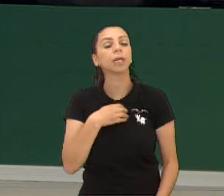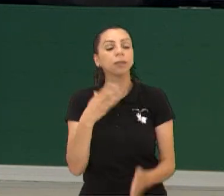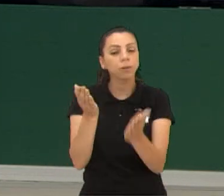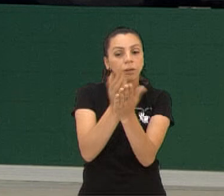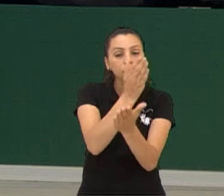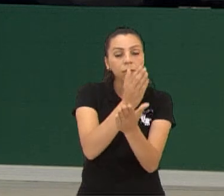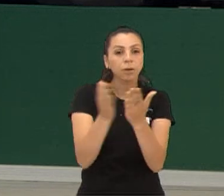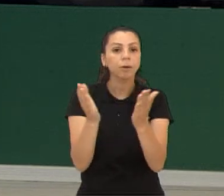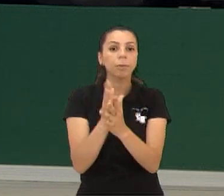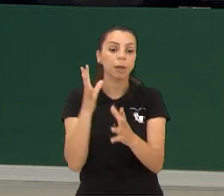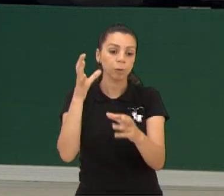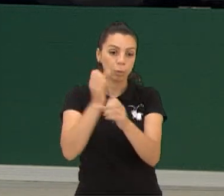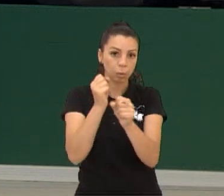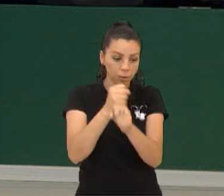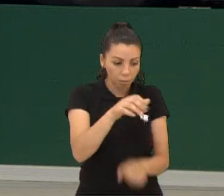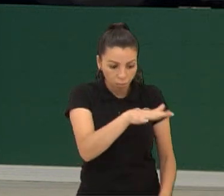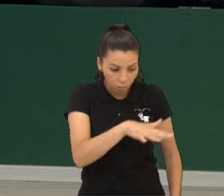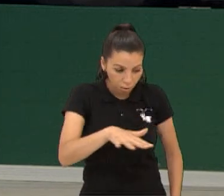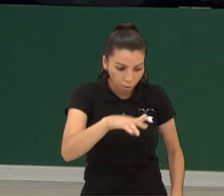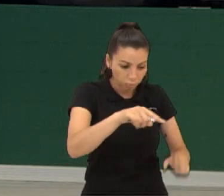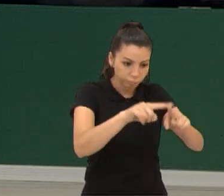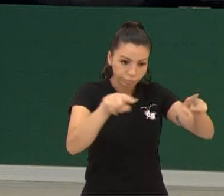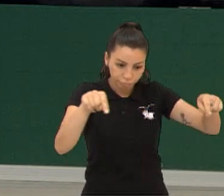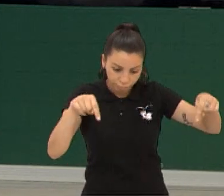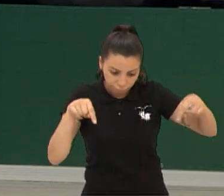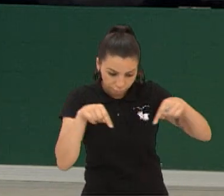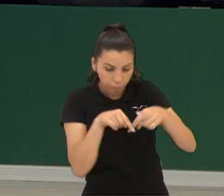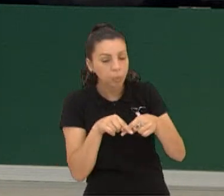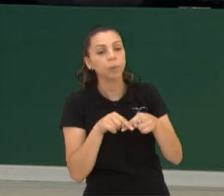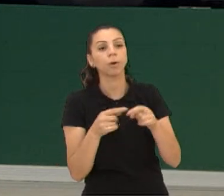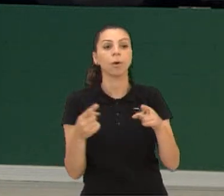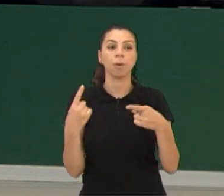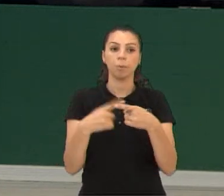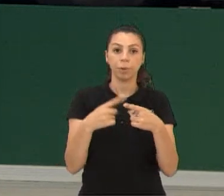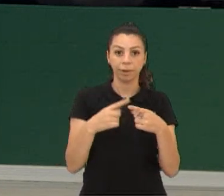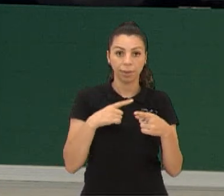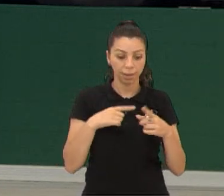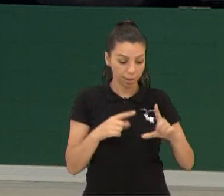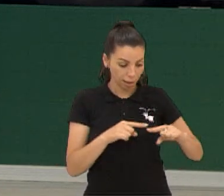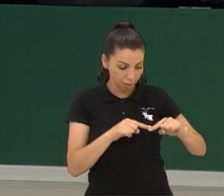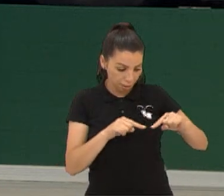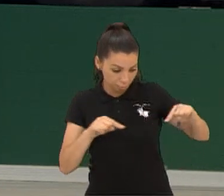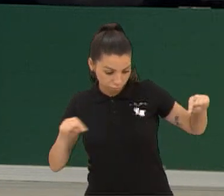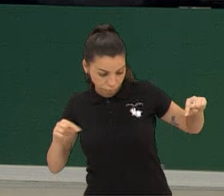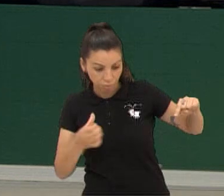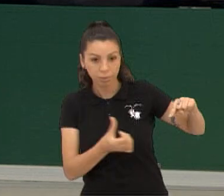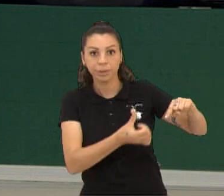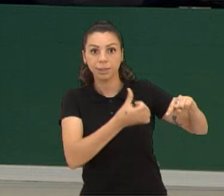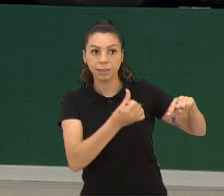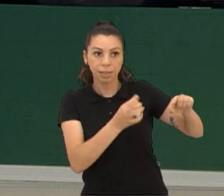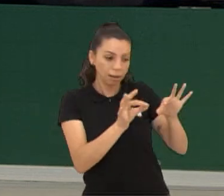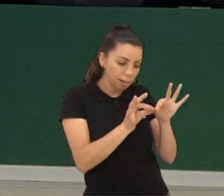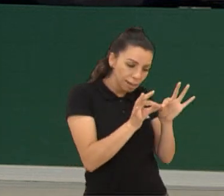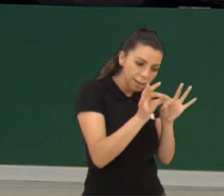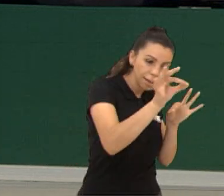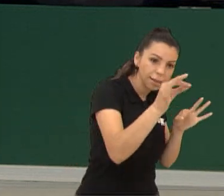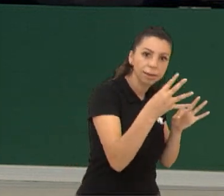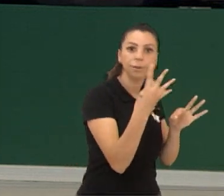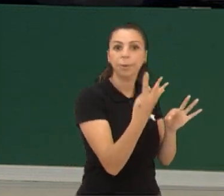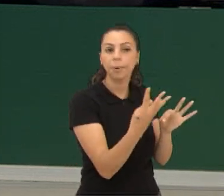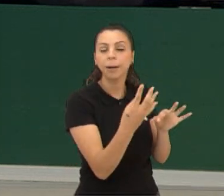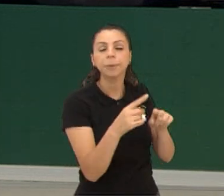total aqui da cozinha. Porque ela tem aqui 6 metros de medida e aqui ela tem 4 metros de